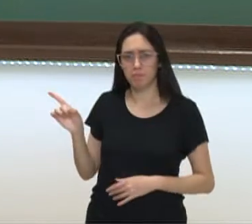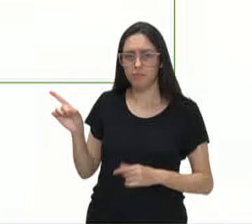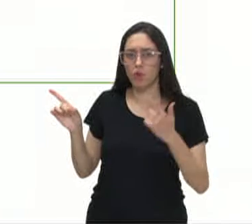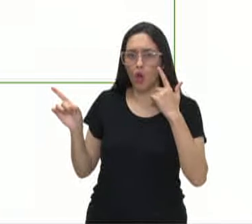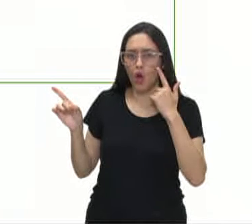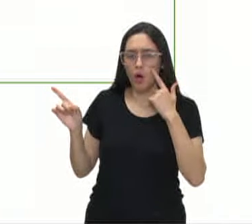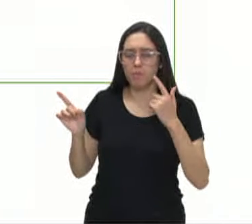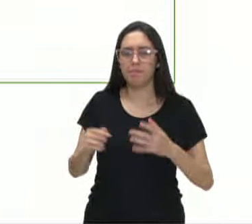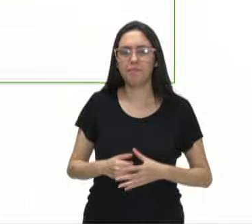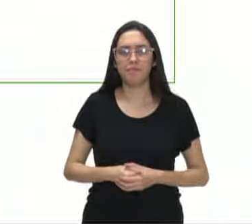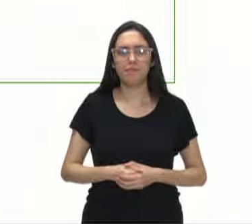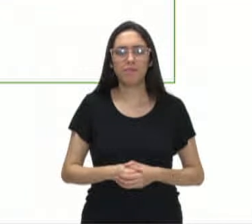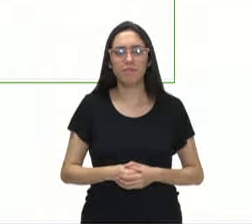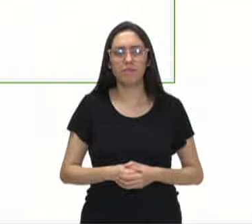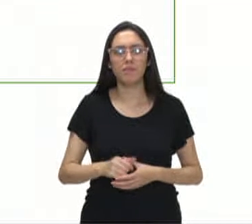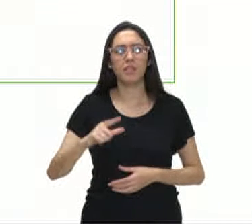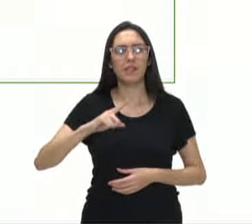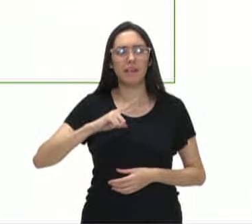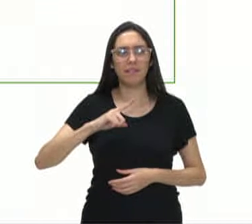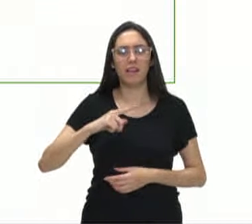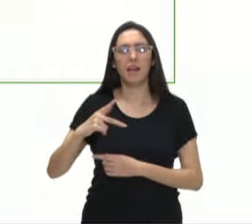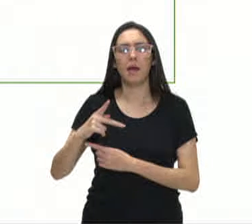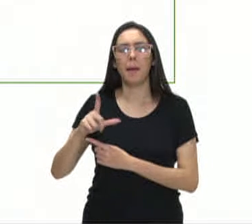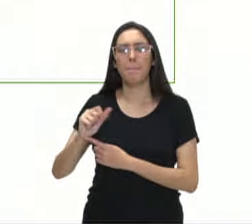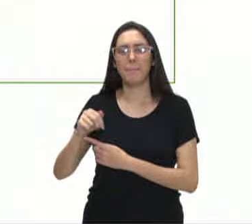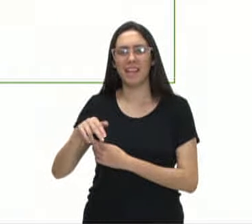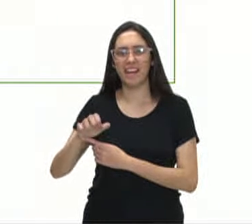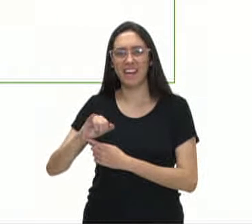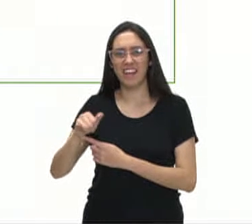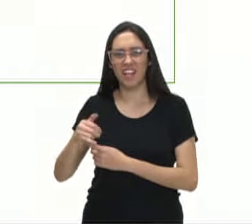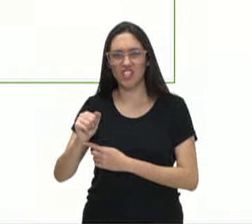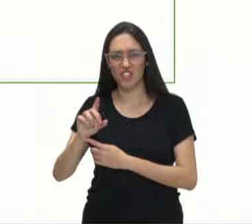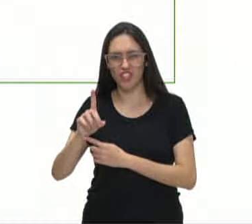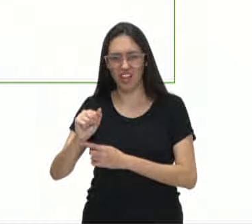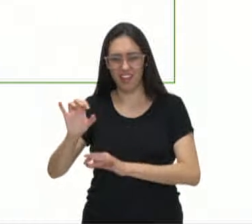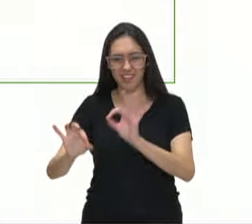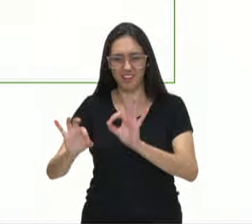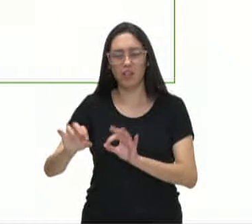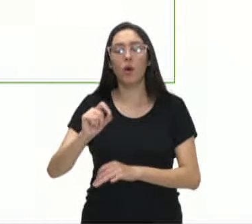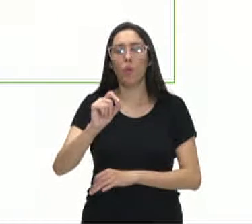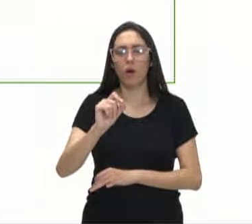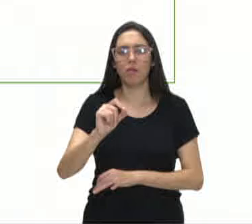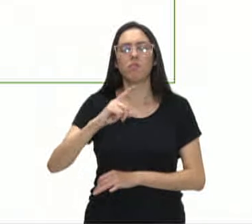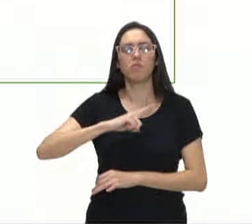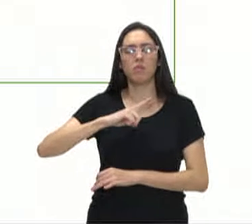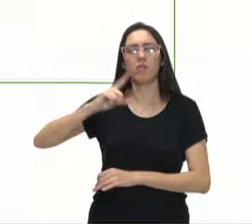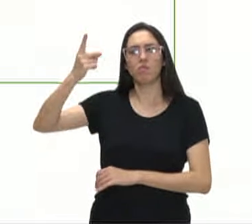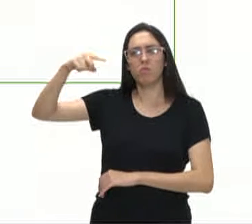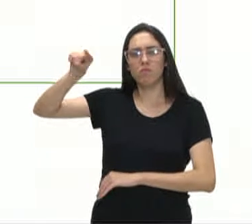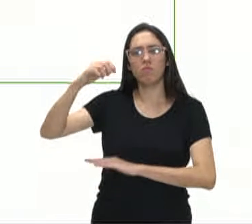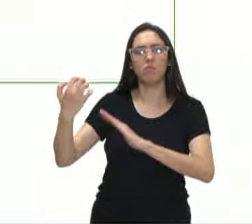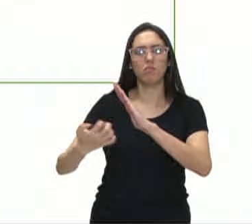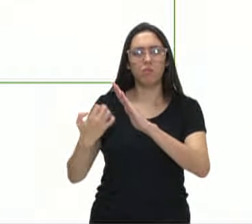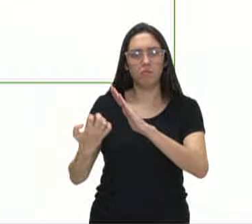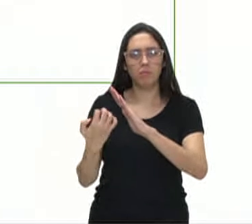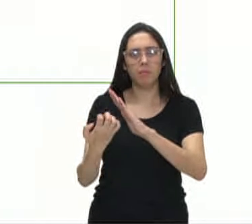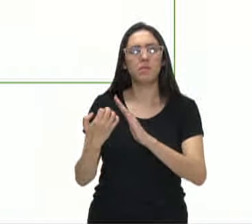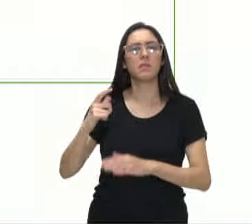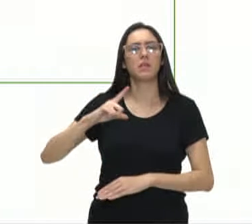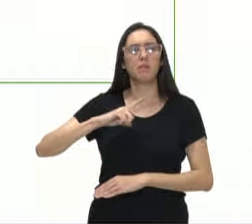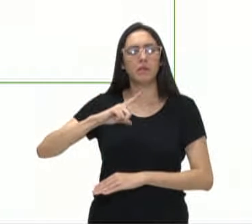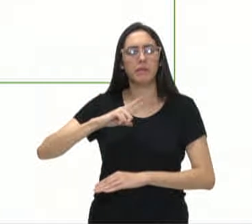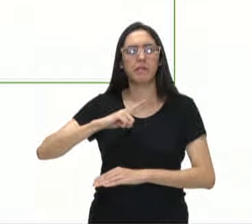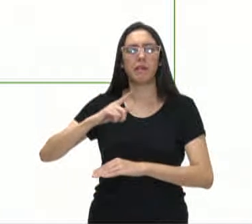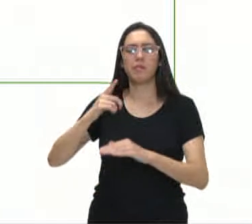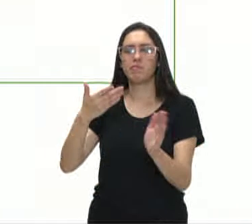A obsolescência planejada é o processo em que mercadorias são fabricadas com o intuito de apresentar algum tipo de limitação